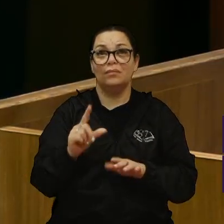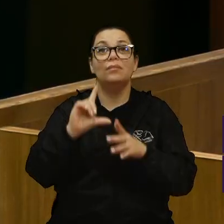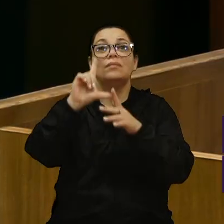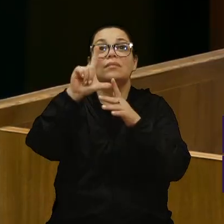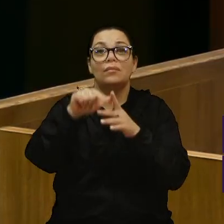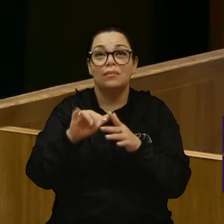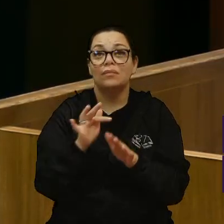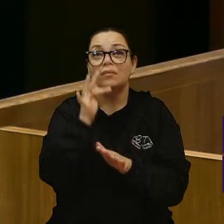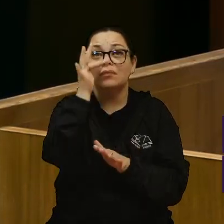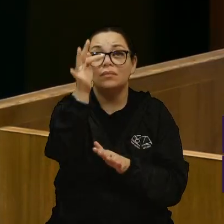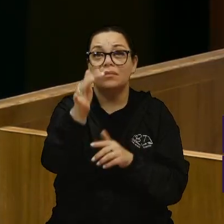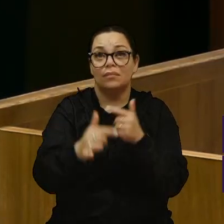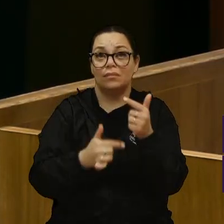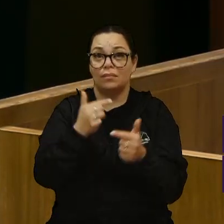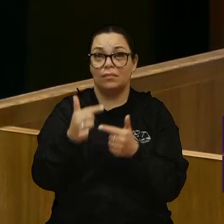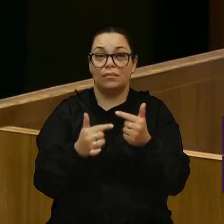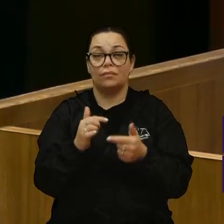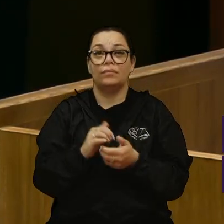trabalhadores.